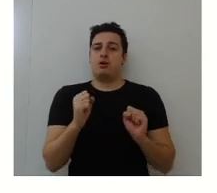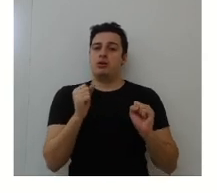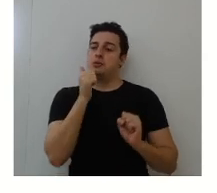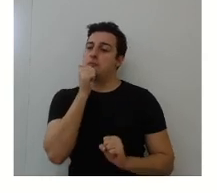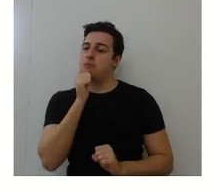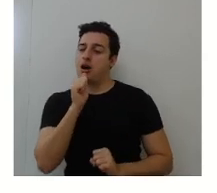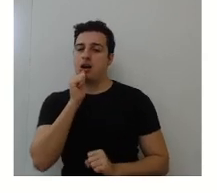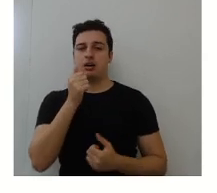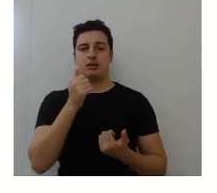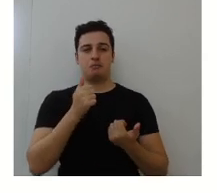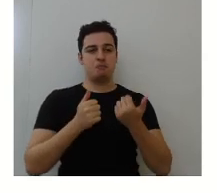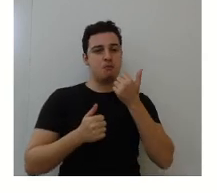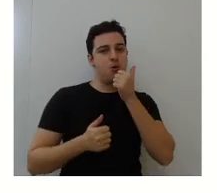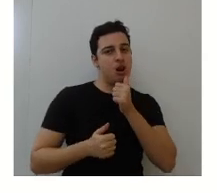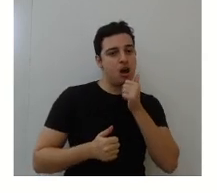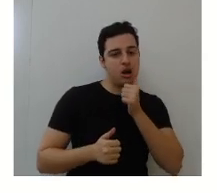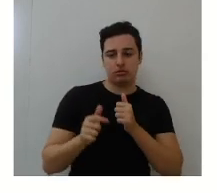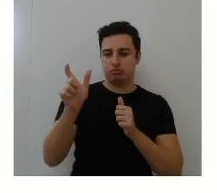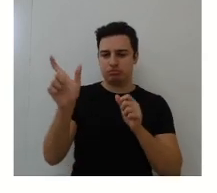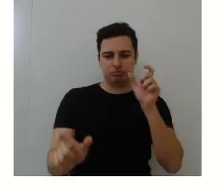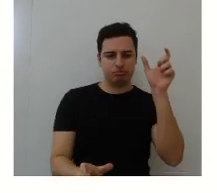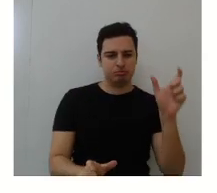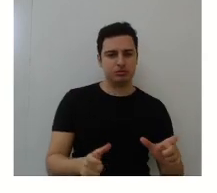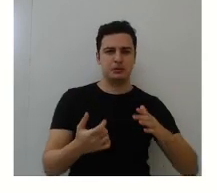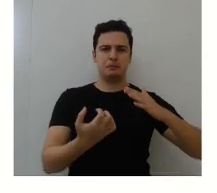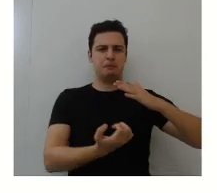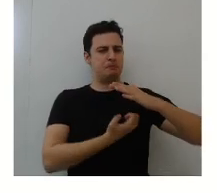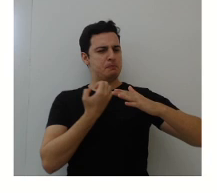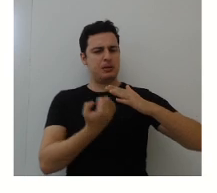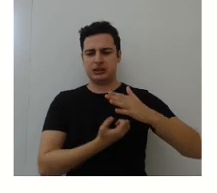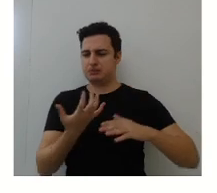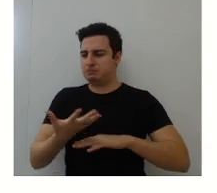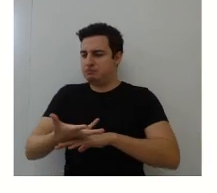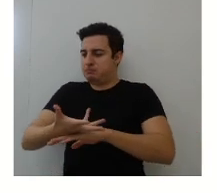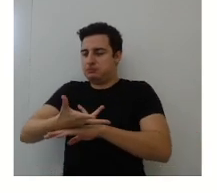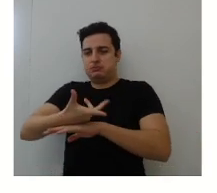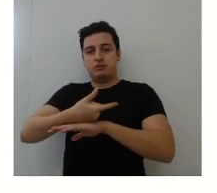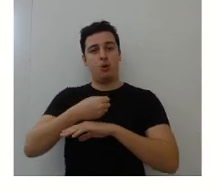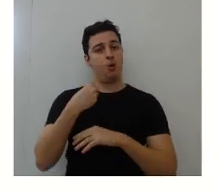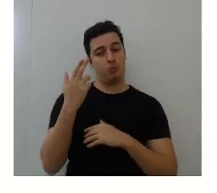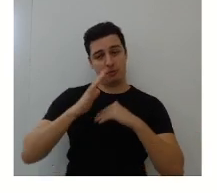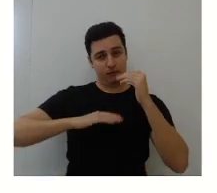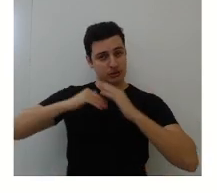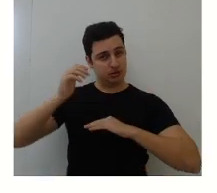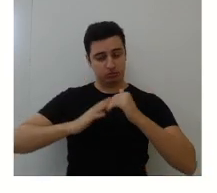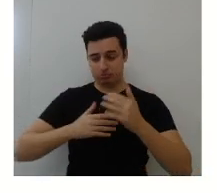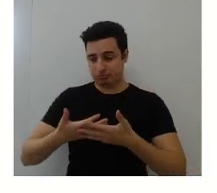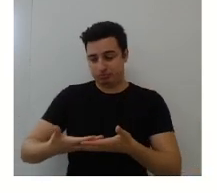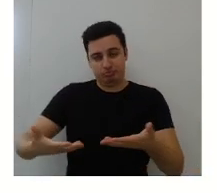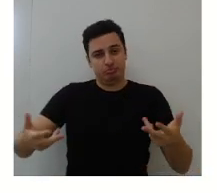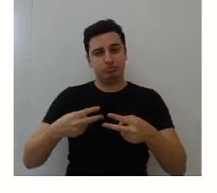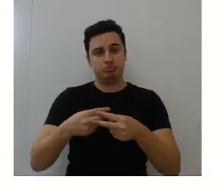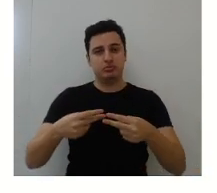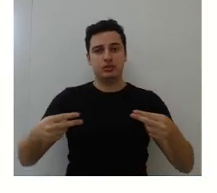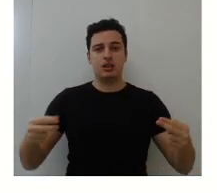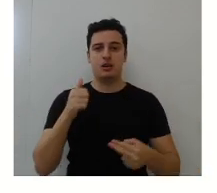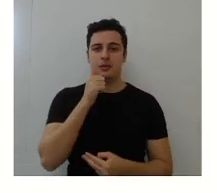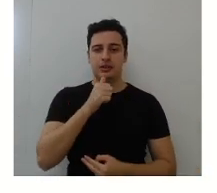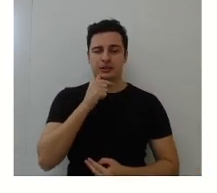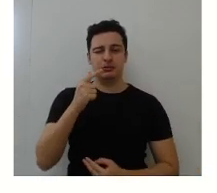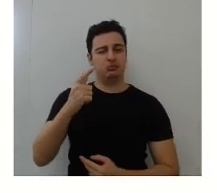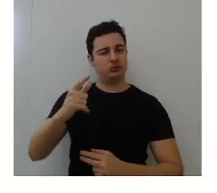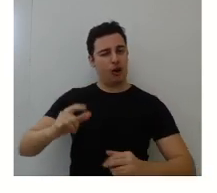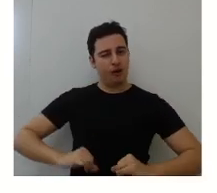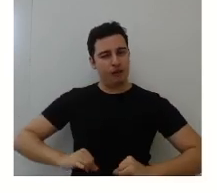como mulher, como empresária ou nas suas profissões. Né? É outra grande dificuldade que a mulher encontra já